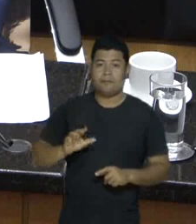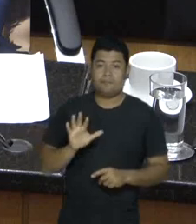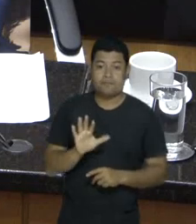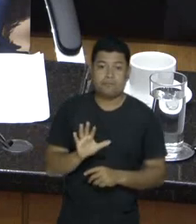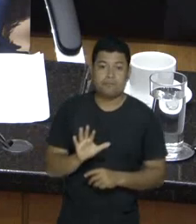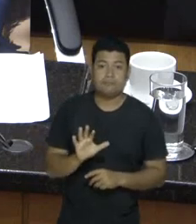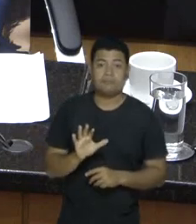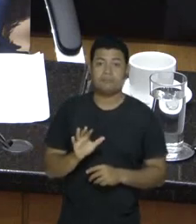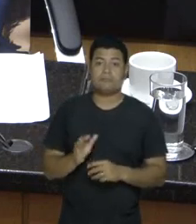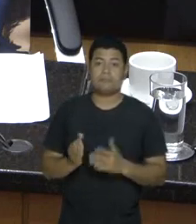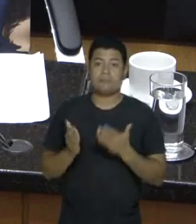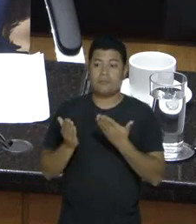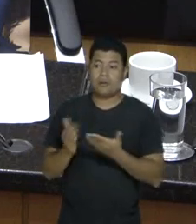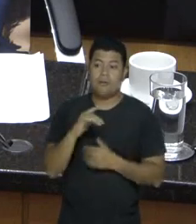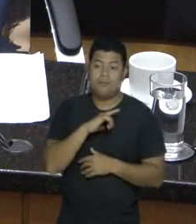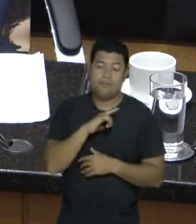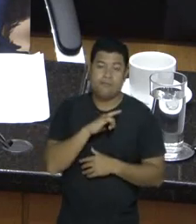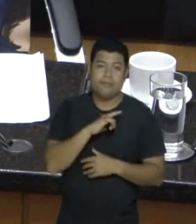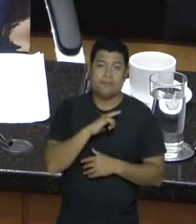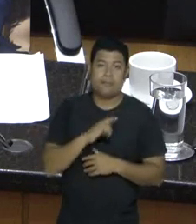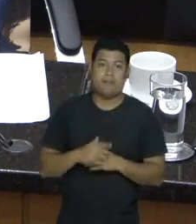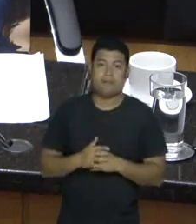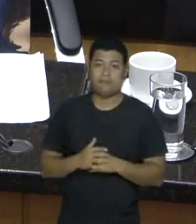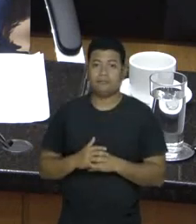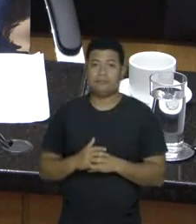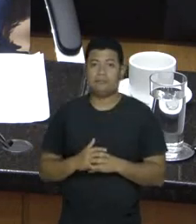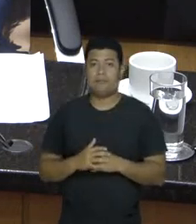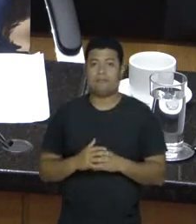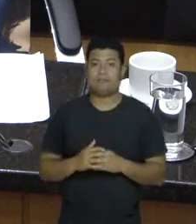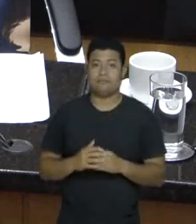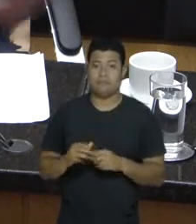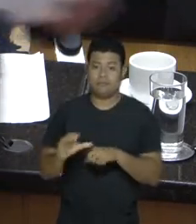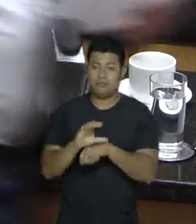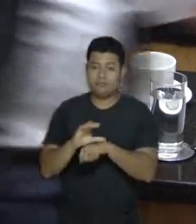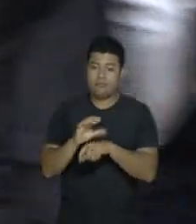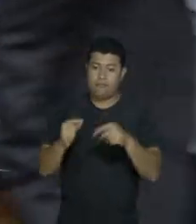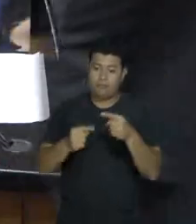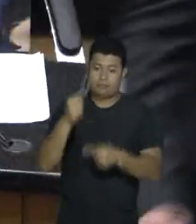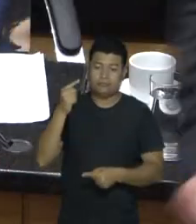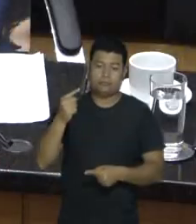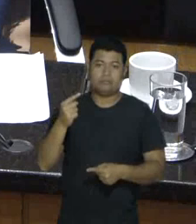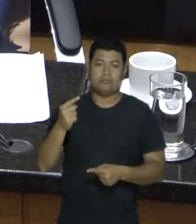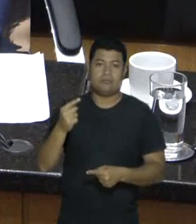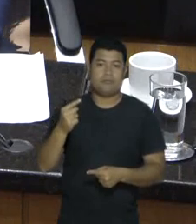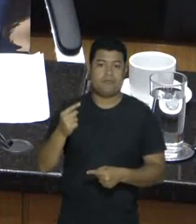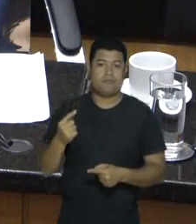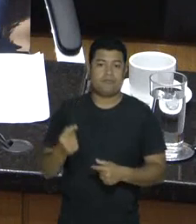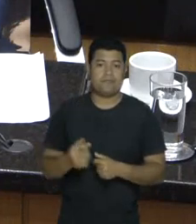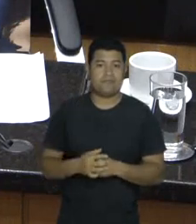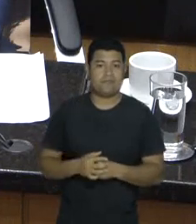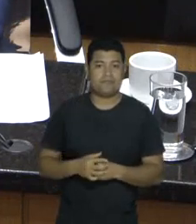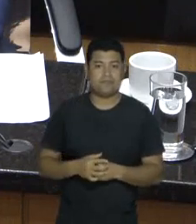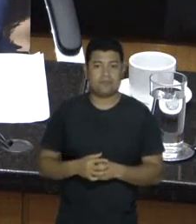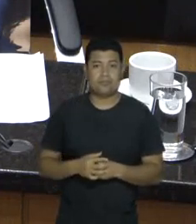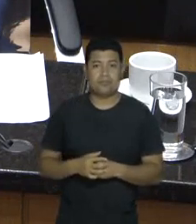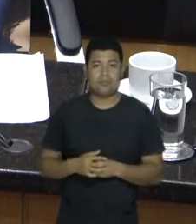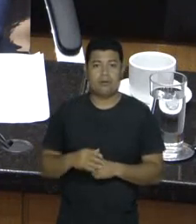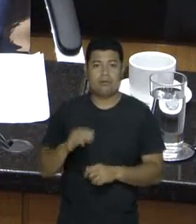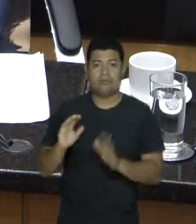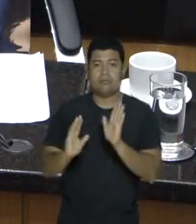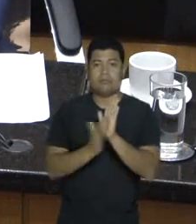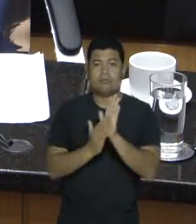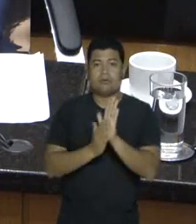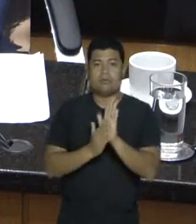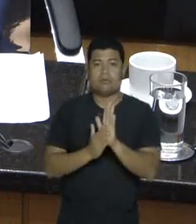ele confronta a questão da inconstitucionalidade, né? Quem tem que... essa é uma proposta que